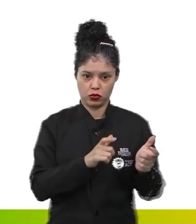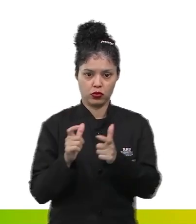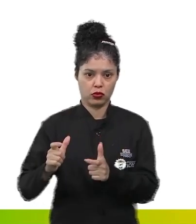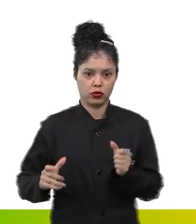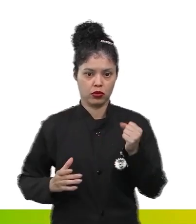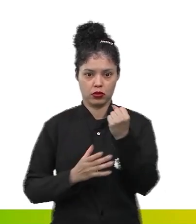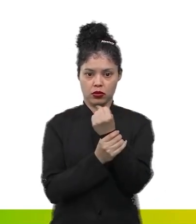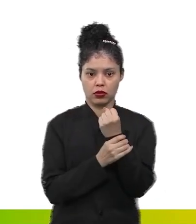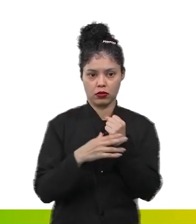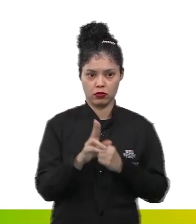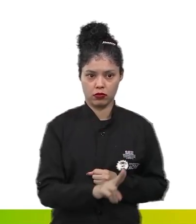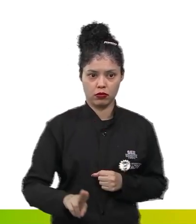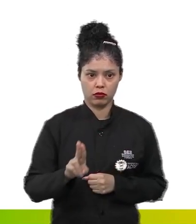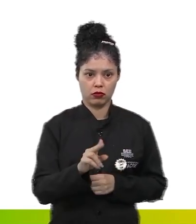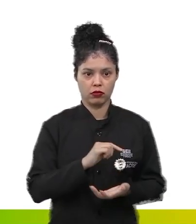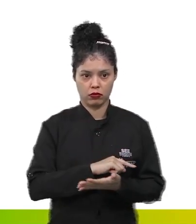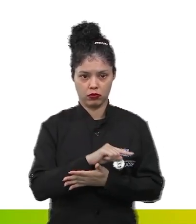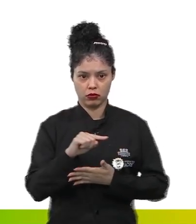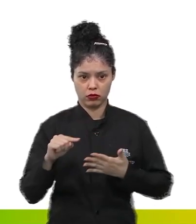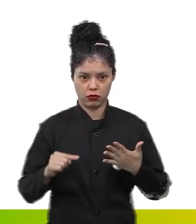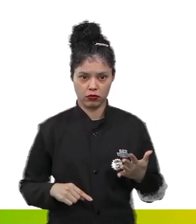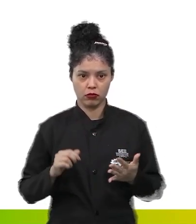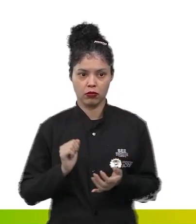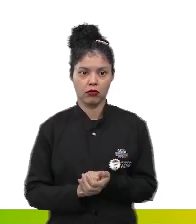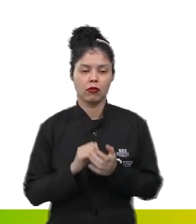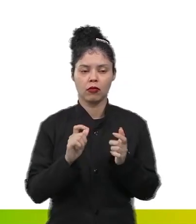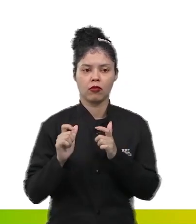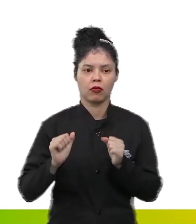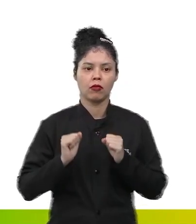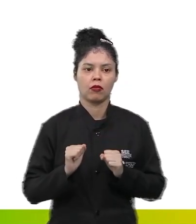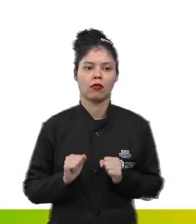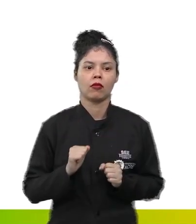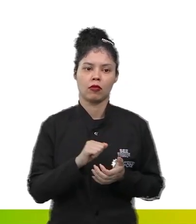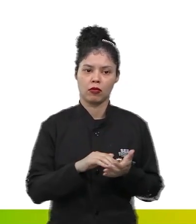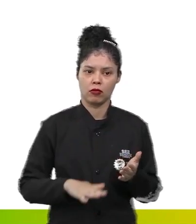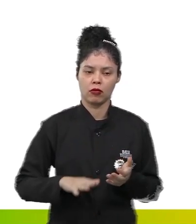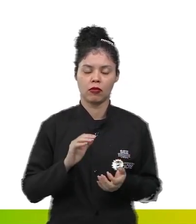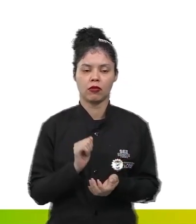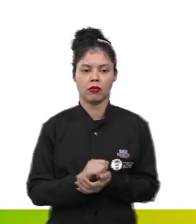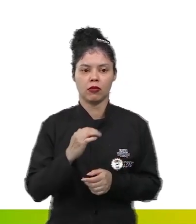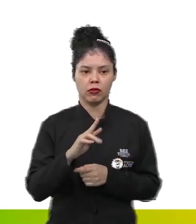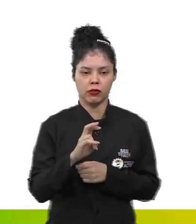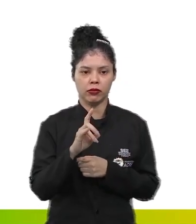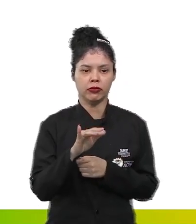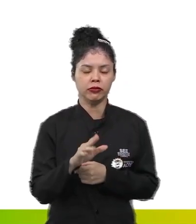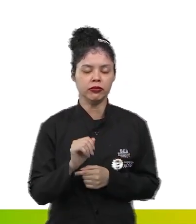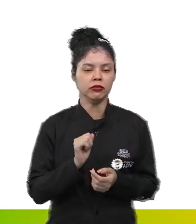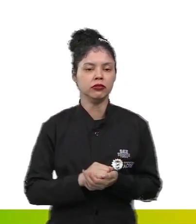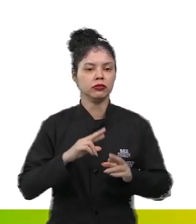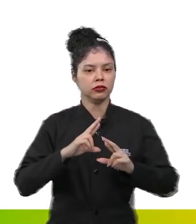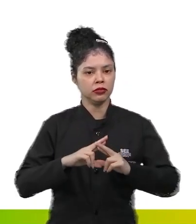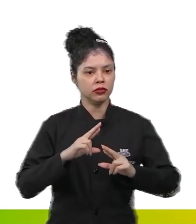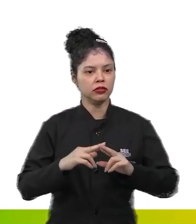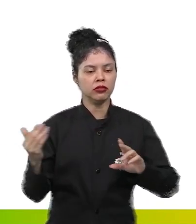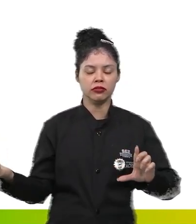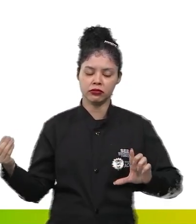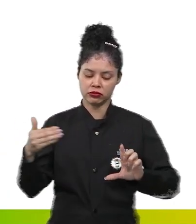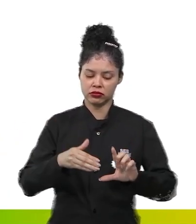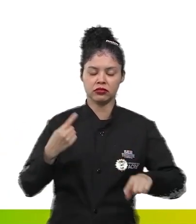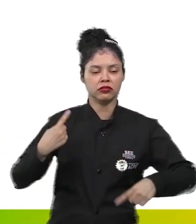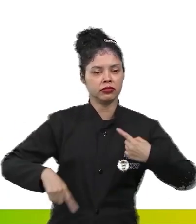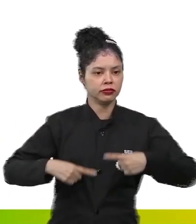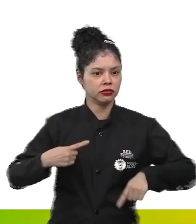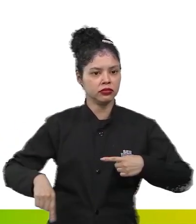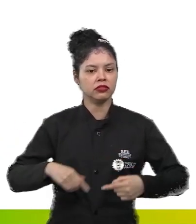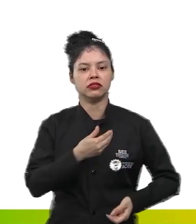de uso múltiplo, onde os seringueiros podem exercer atividades extrativistas de forma sustentável e